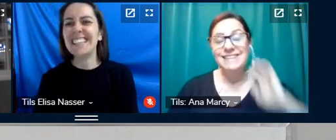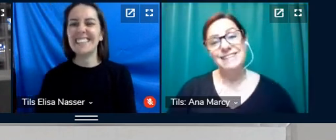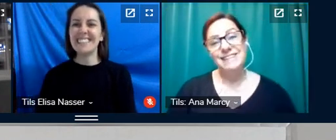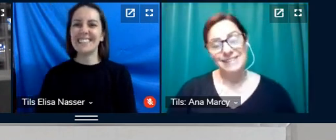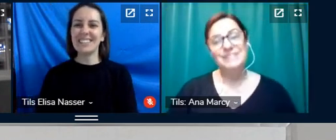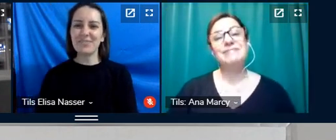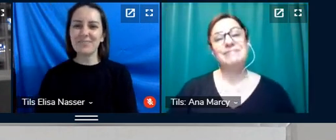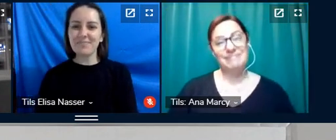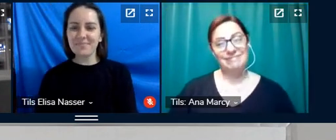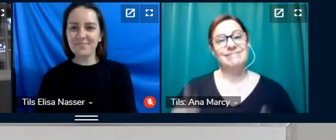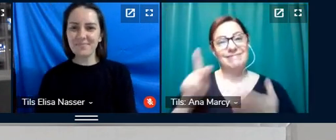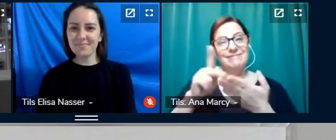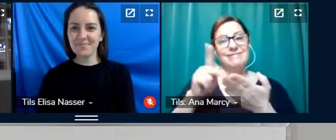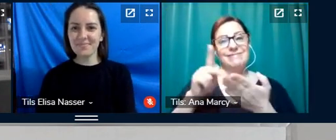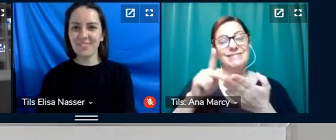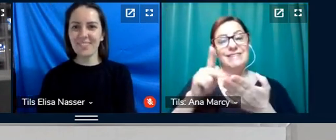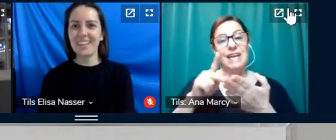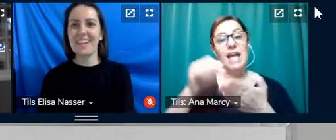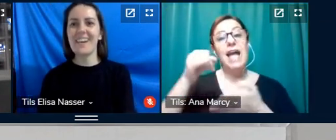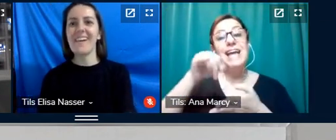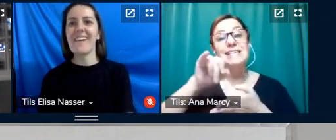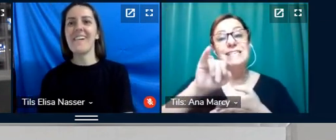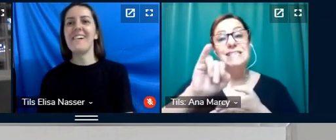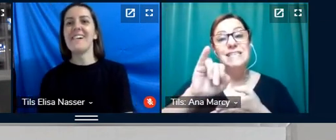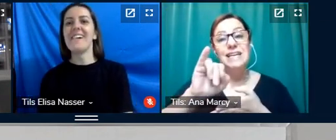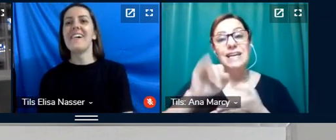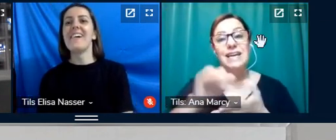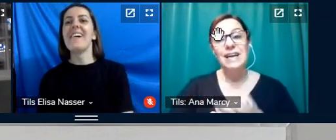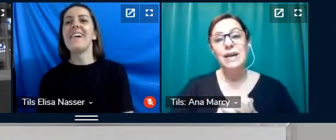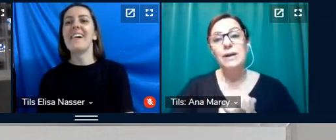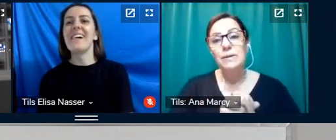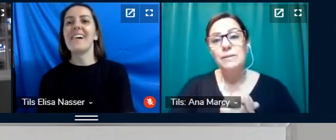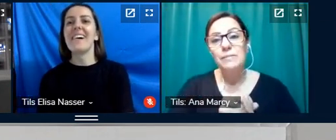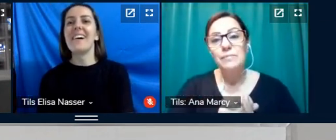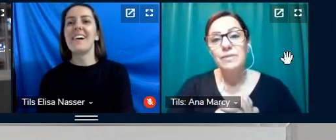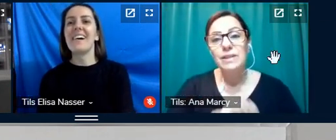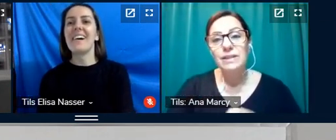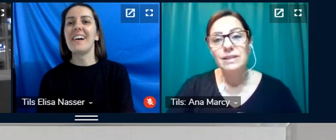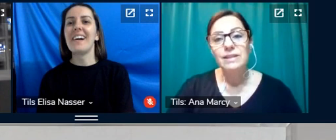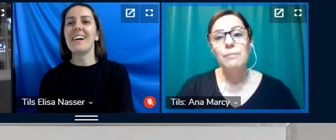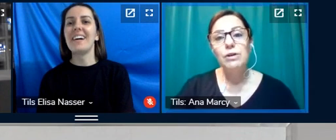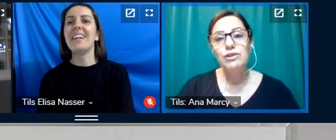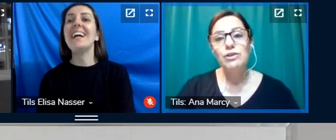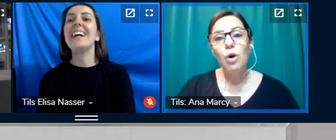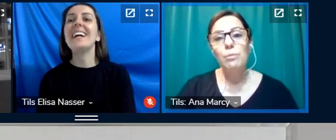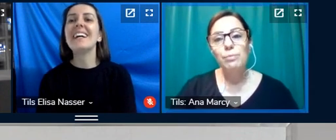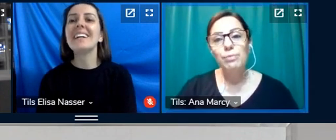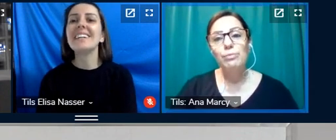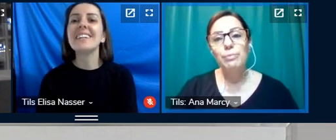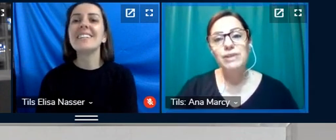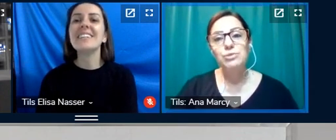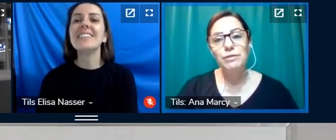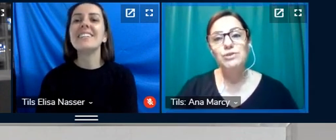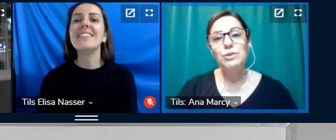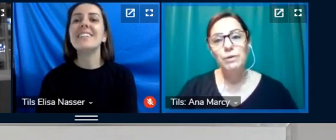É, pois é. Qualquer coisa, na volta, passa na peixaria e traz uma. Pega umas carpas lá.